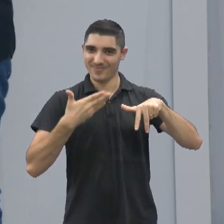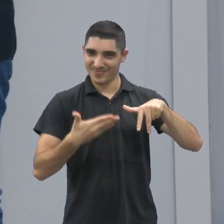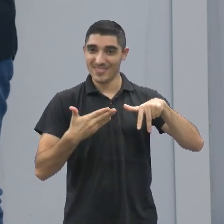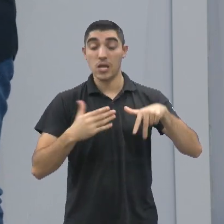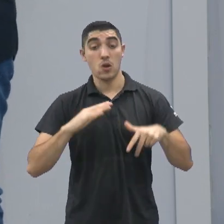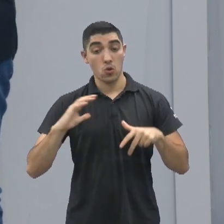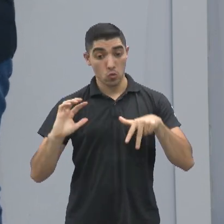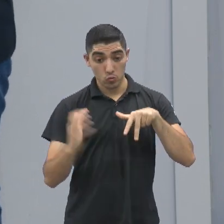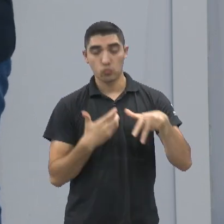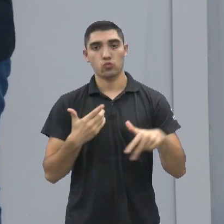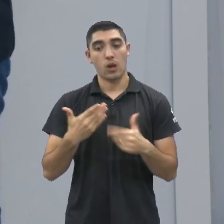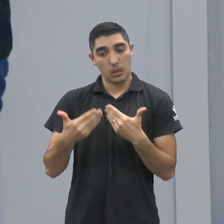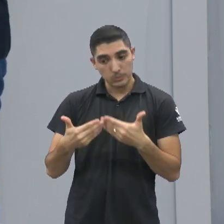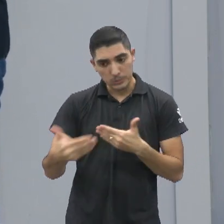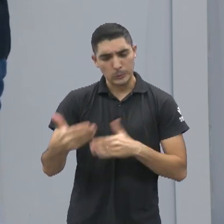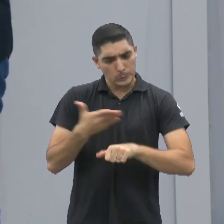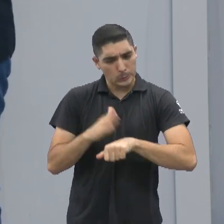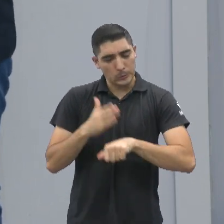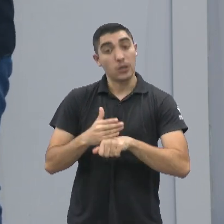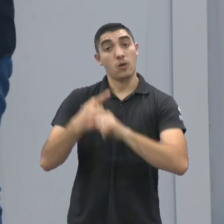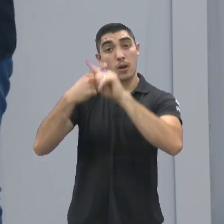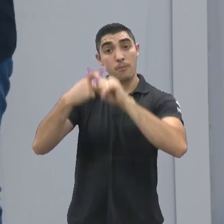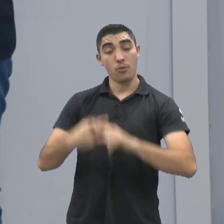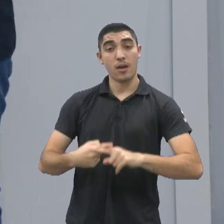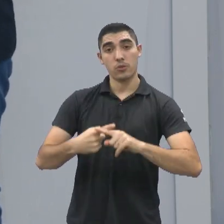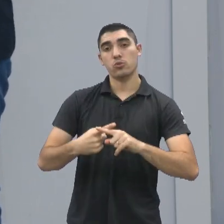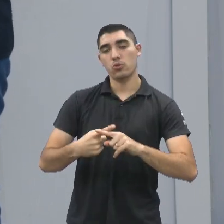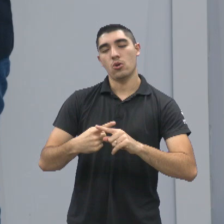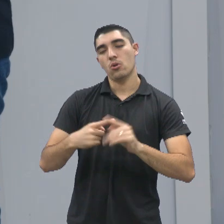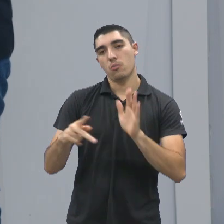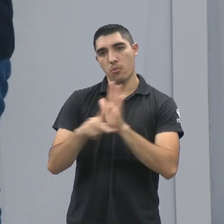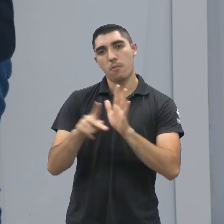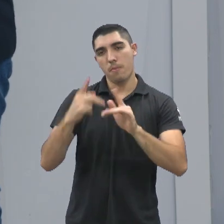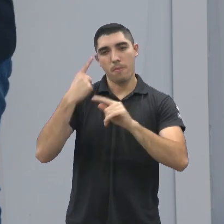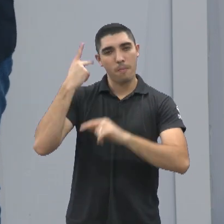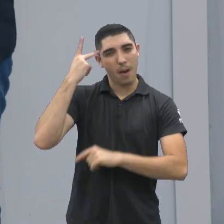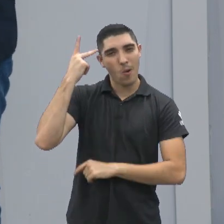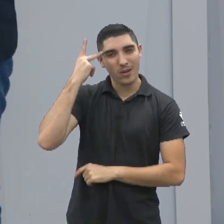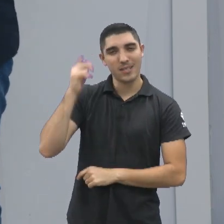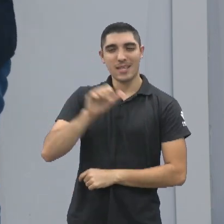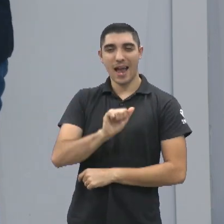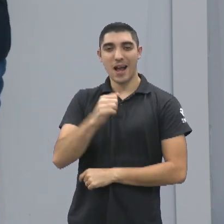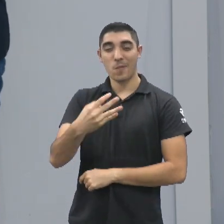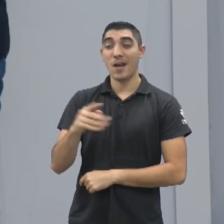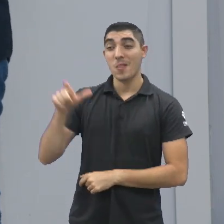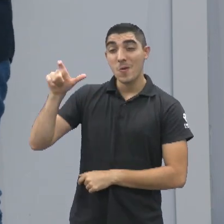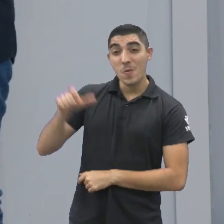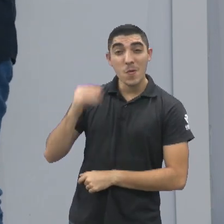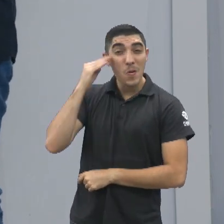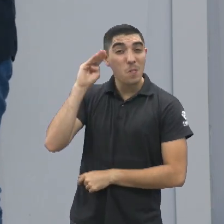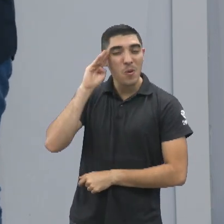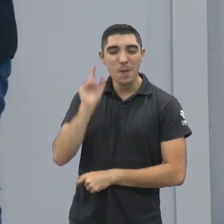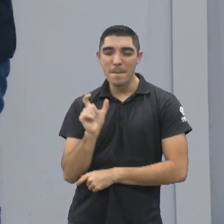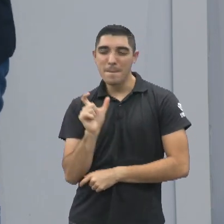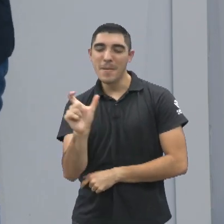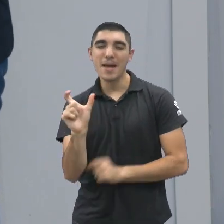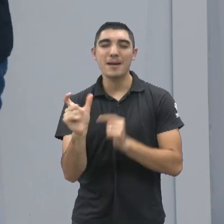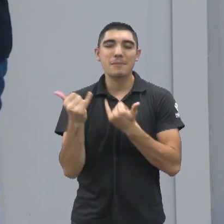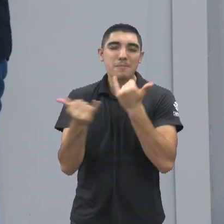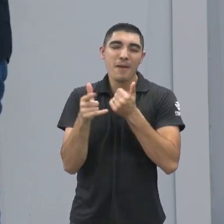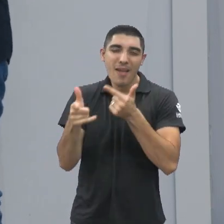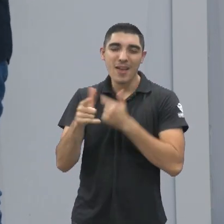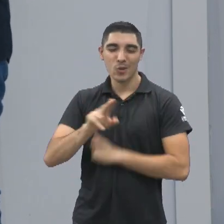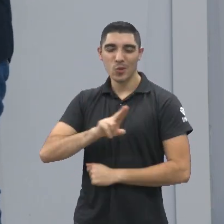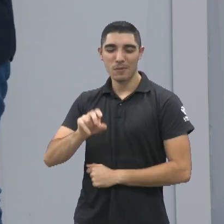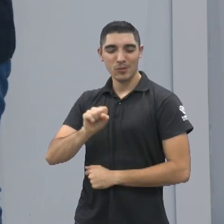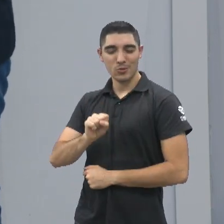para a disputa da Série A4 deste ano, que o Brunão apelidou carinhosamente de Sulfitão 2025. E já tem jogo no